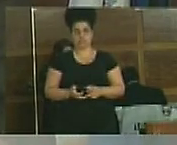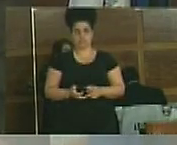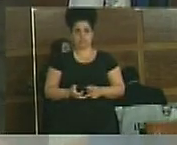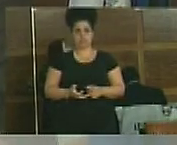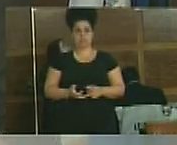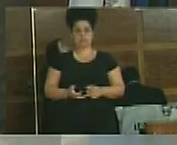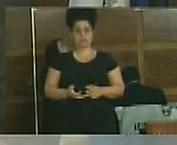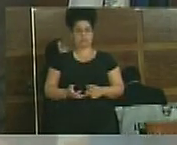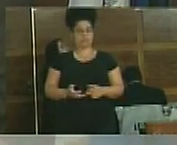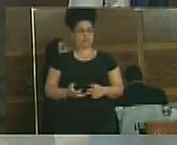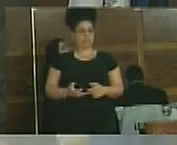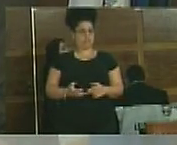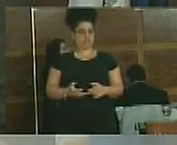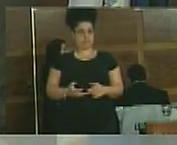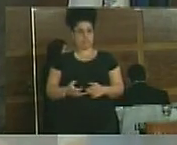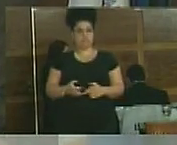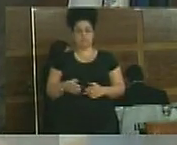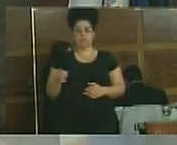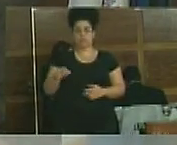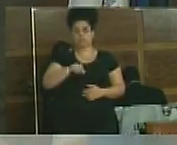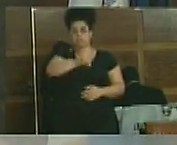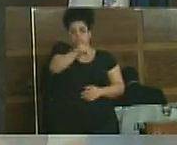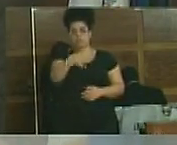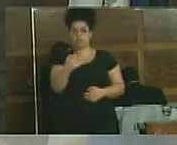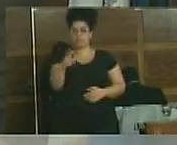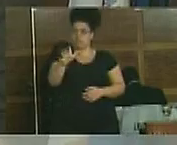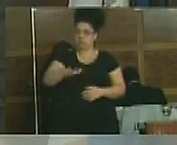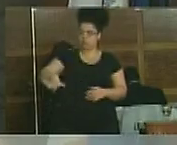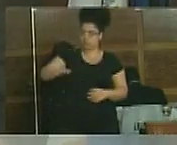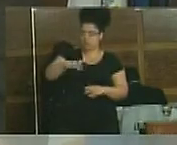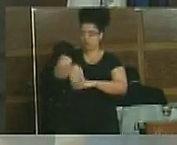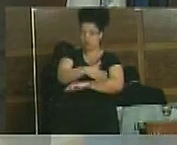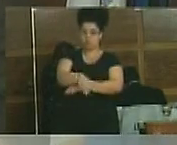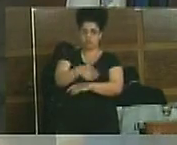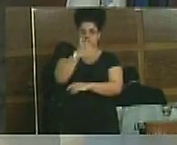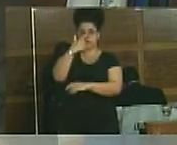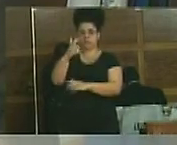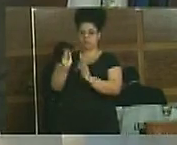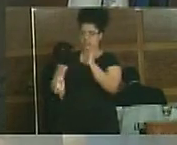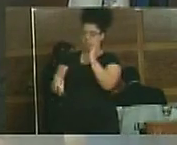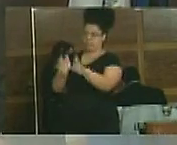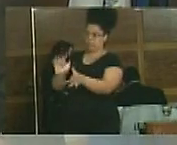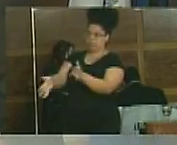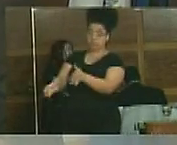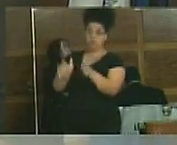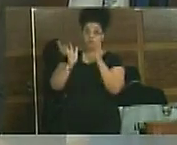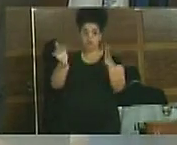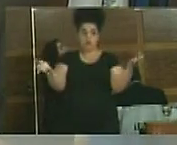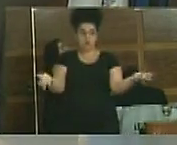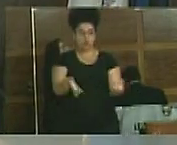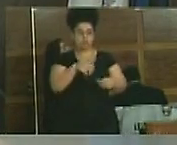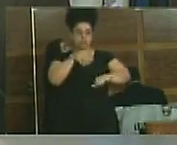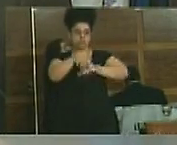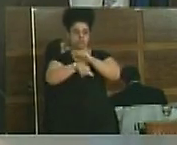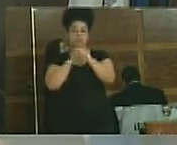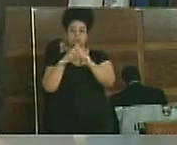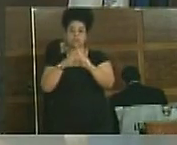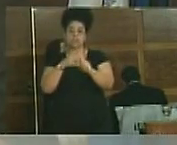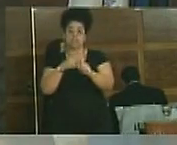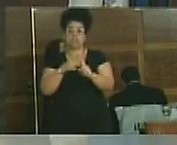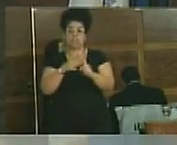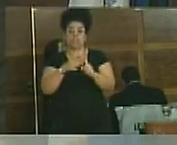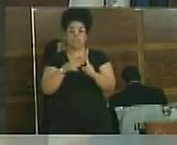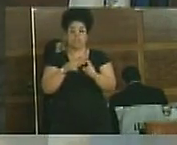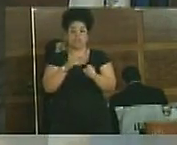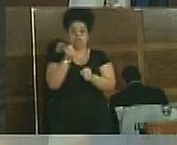direção a ele. Muitas das vezes ele aproveita áreas públicas que estão ali e acha que é o lixo e joga lá. E graças a Deus, com esse